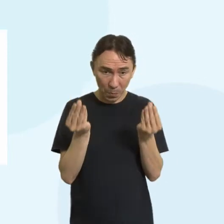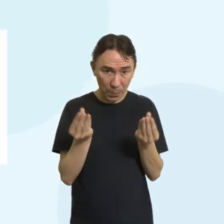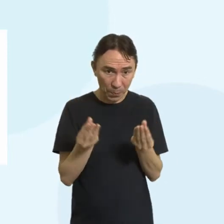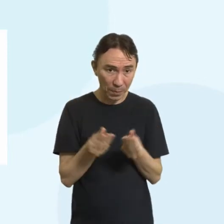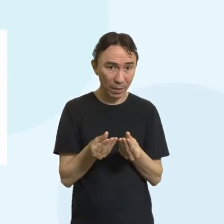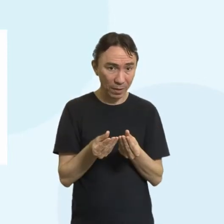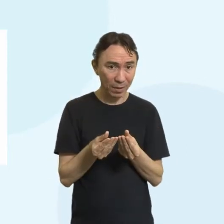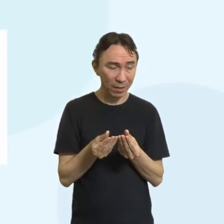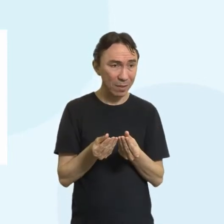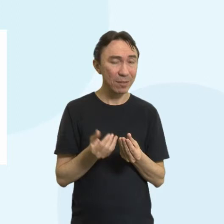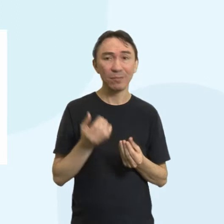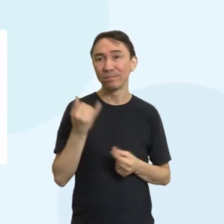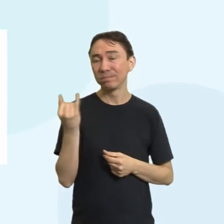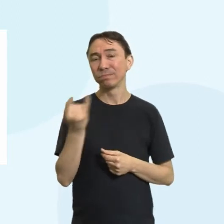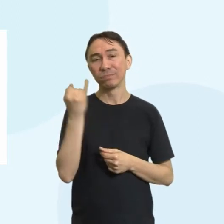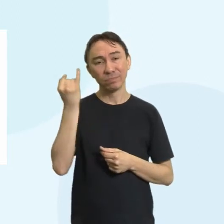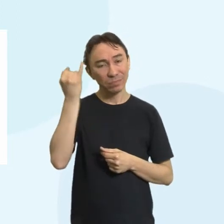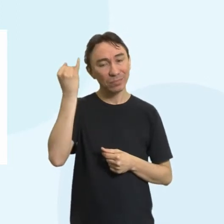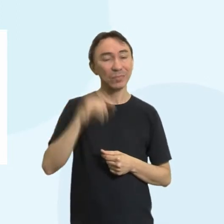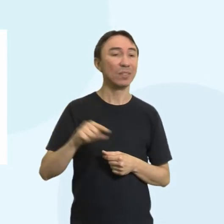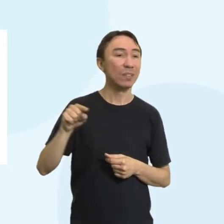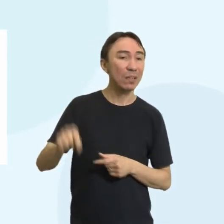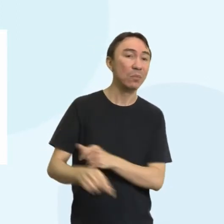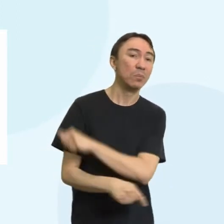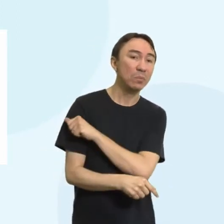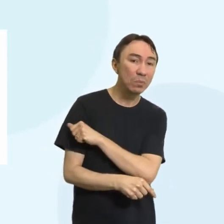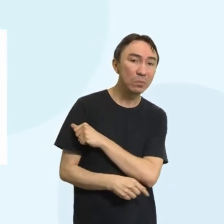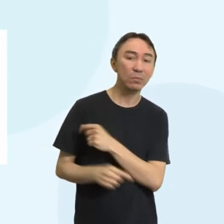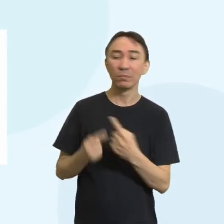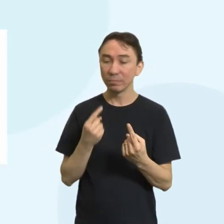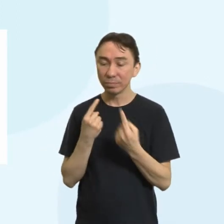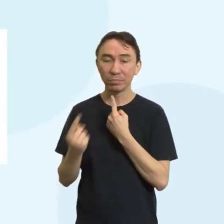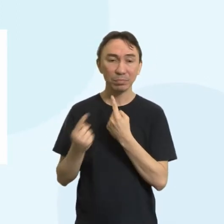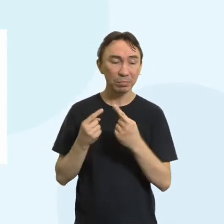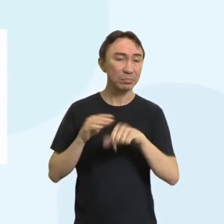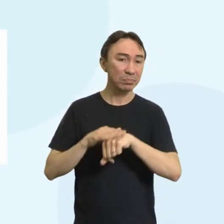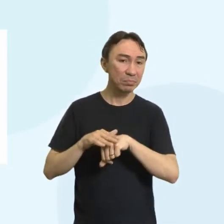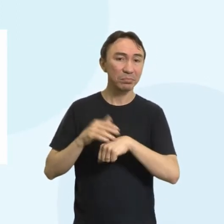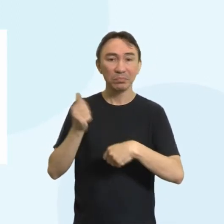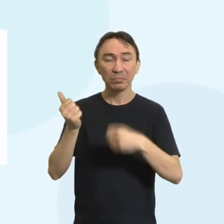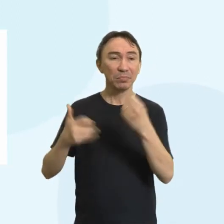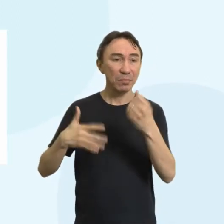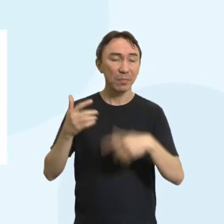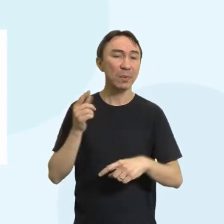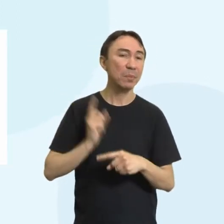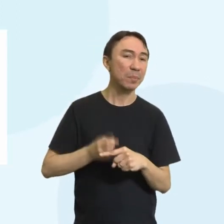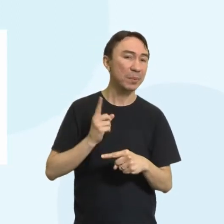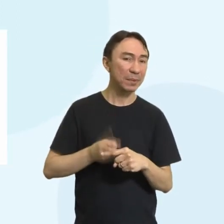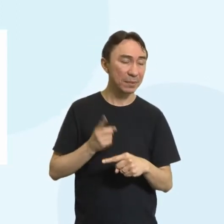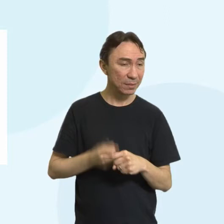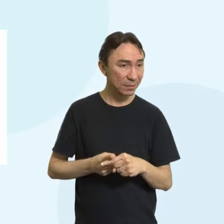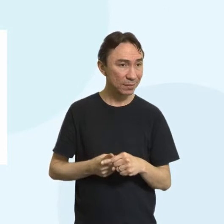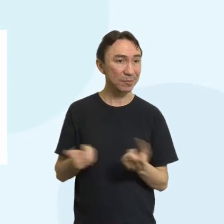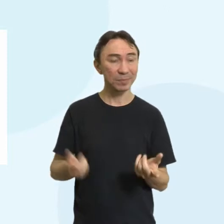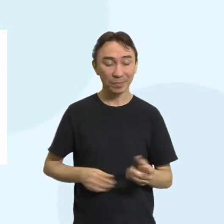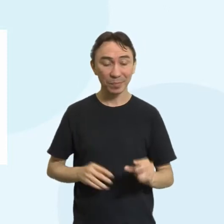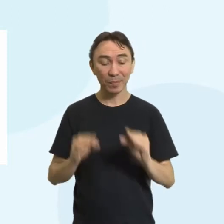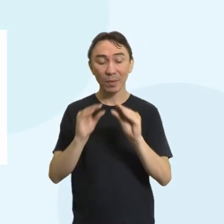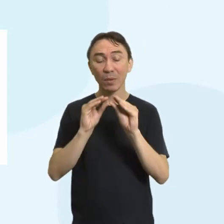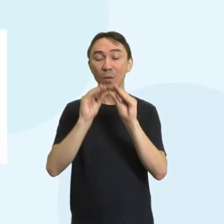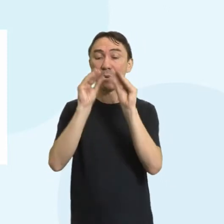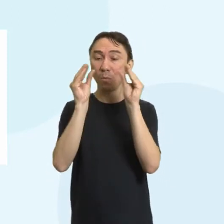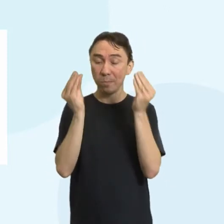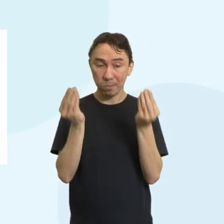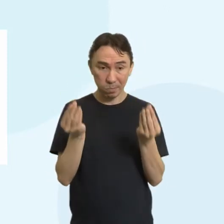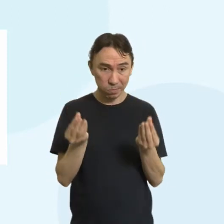fundamental para ser discutida com os estudantes. Por quê? Quando a gente pensa em camada de ozônio, a gente pensa nos